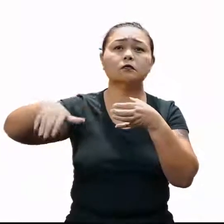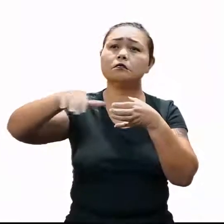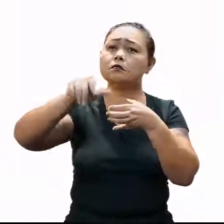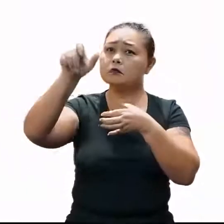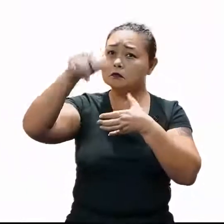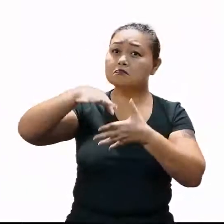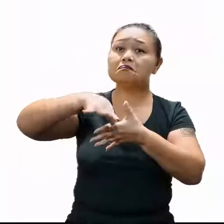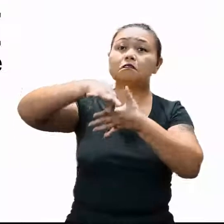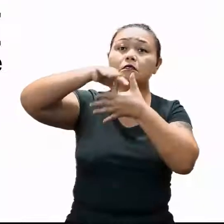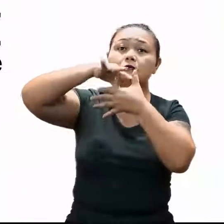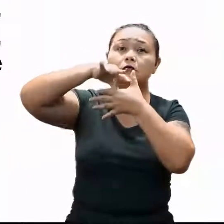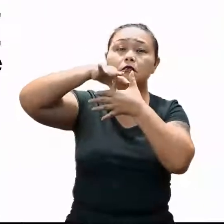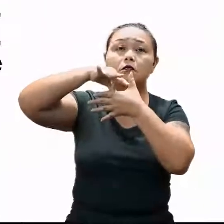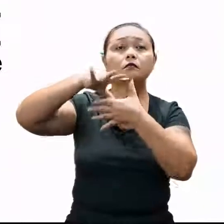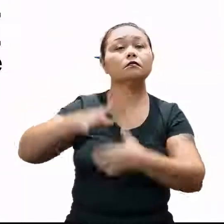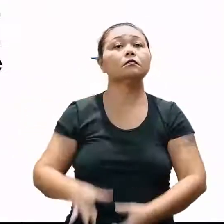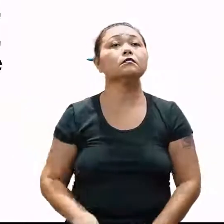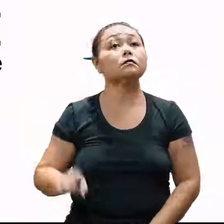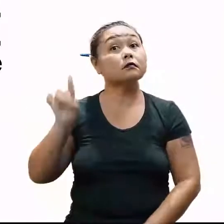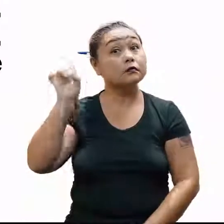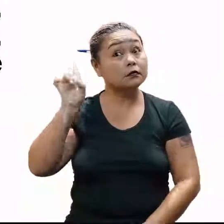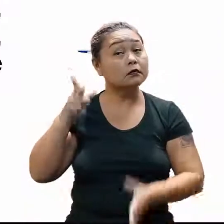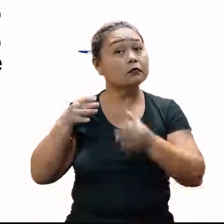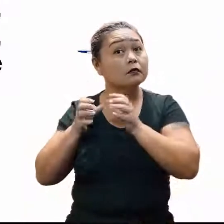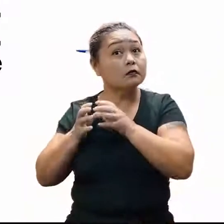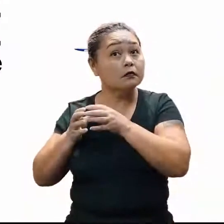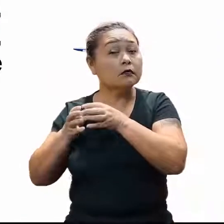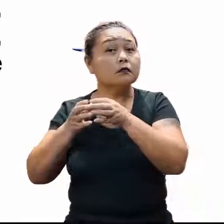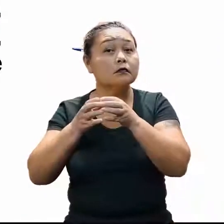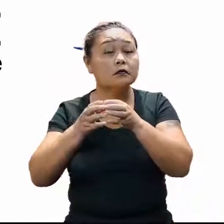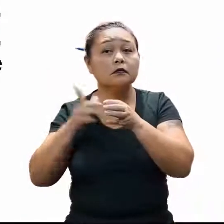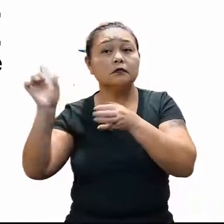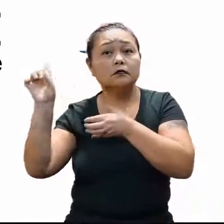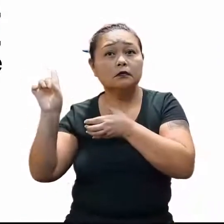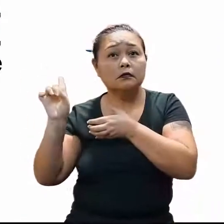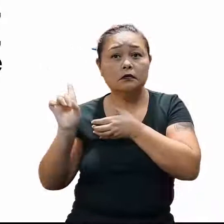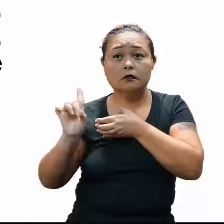grande líder. É nessa expedição de 1909,